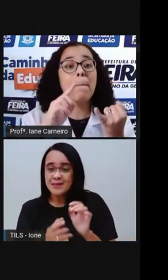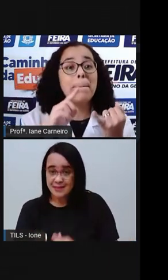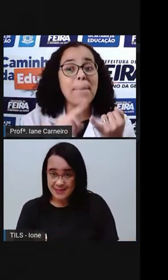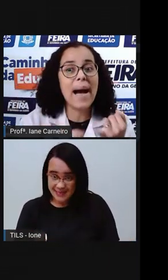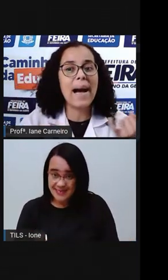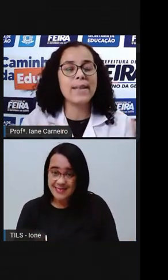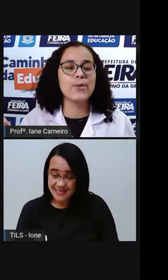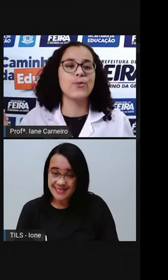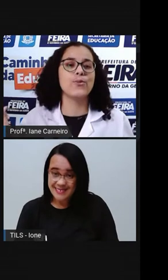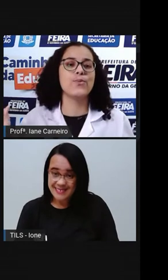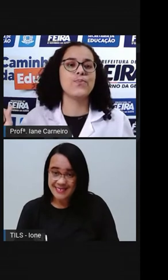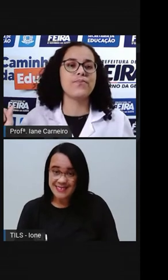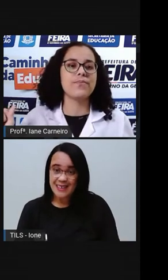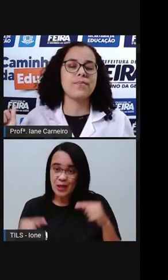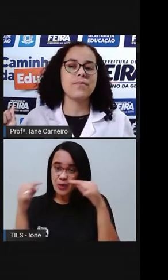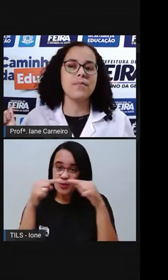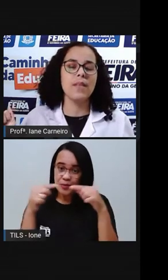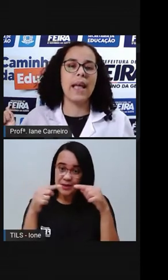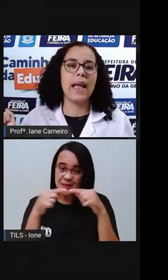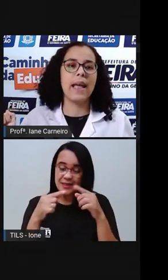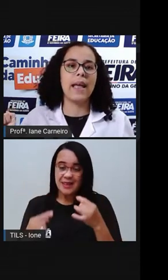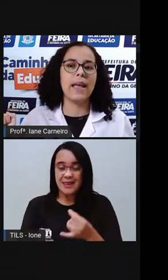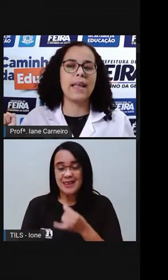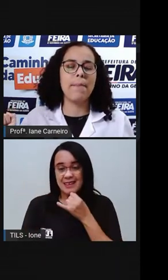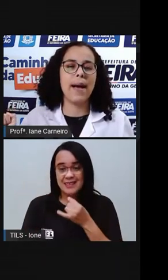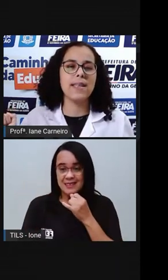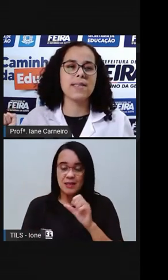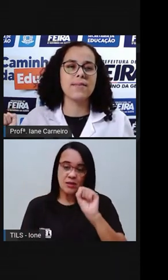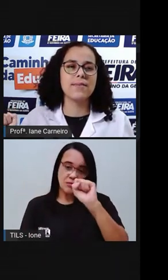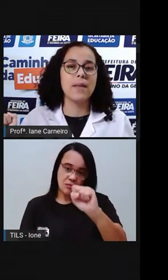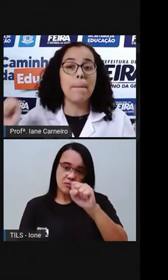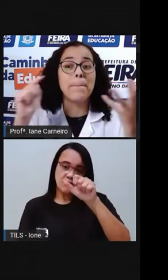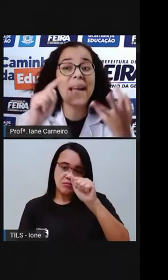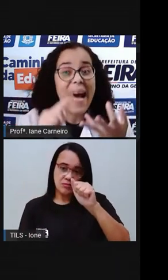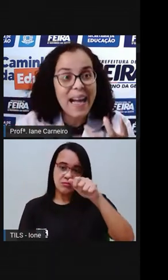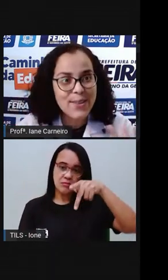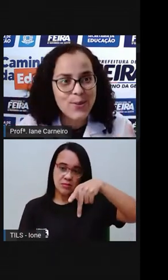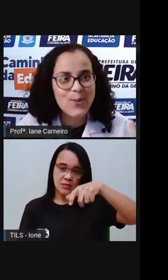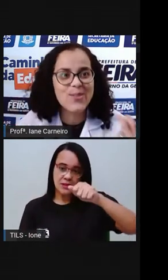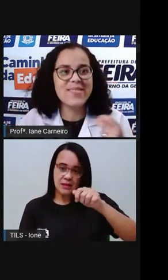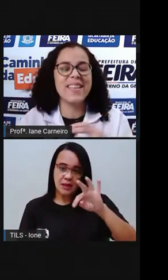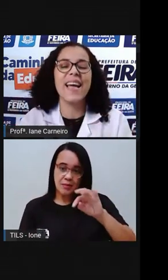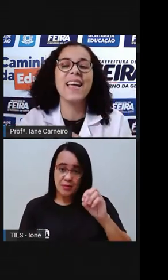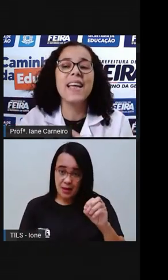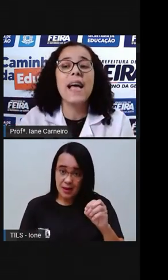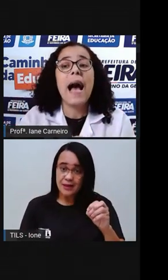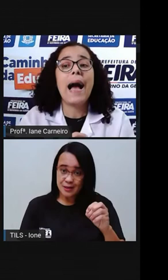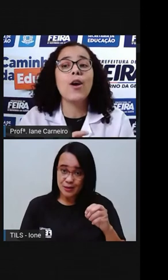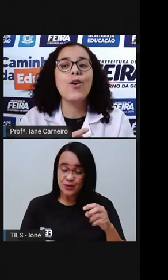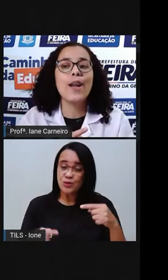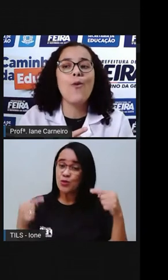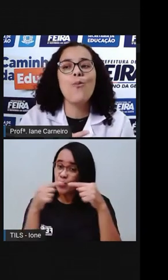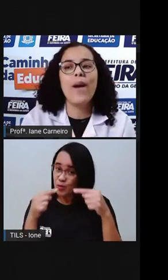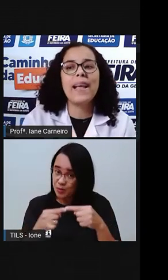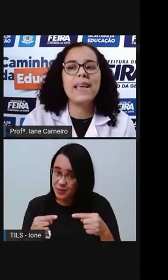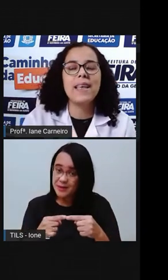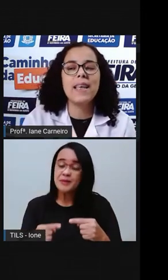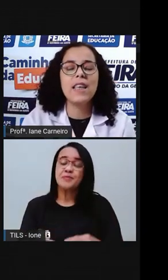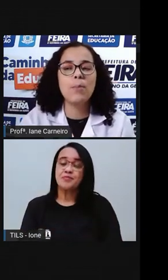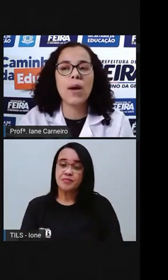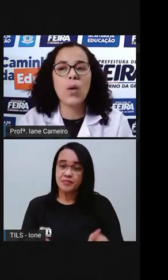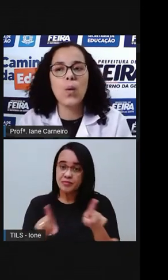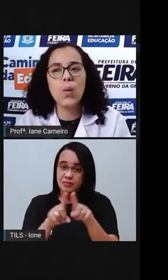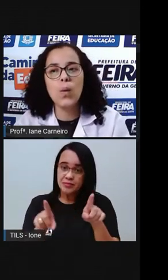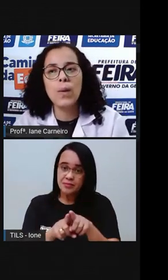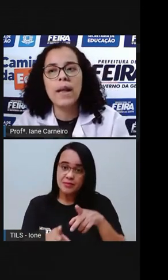tá pato é que mais prato né agora algum